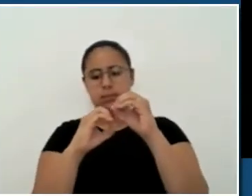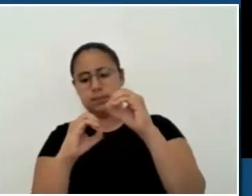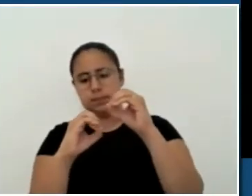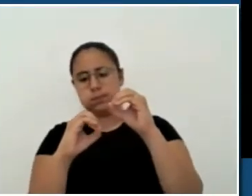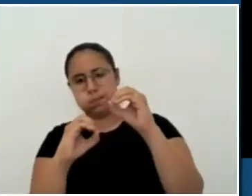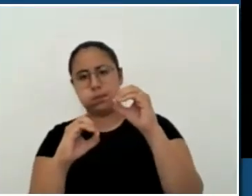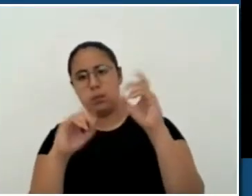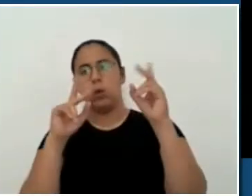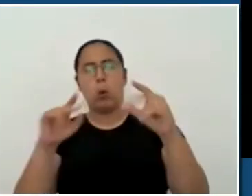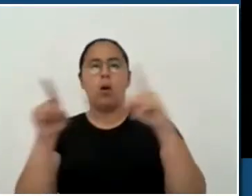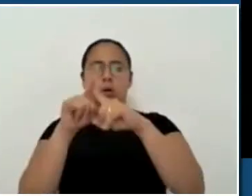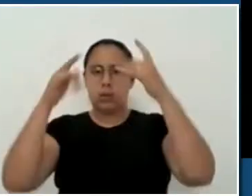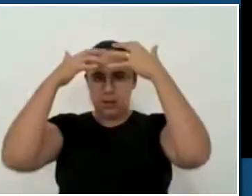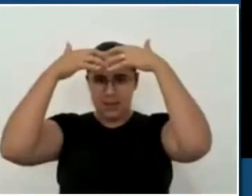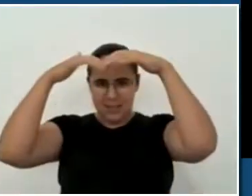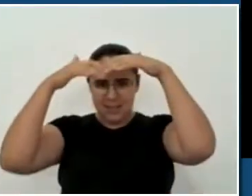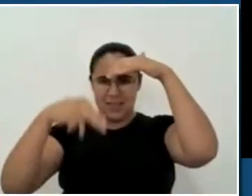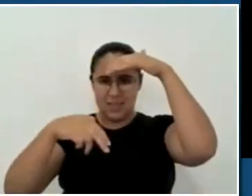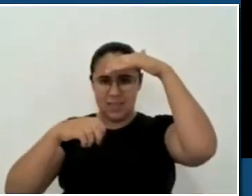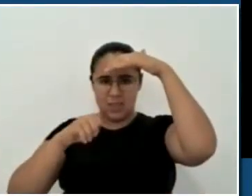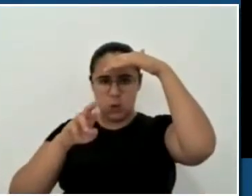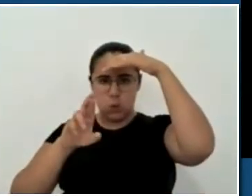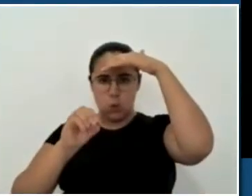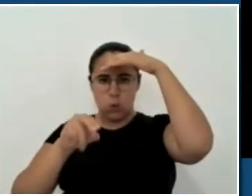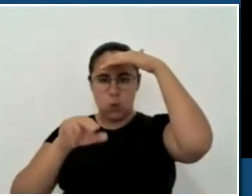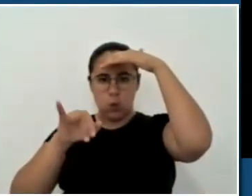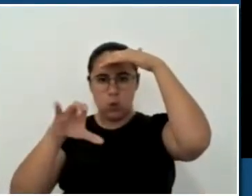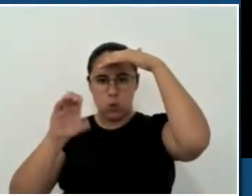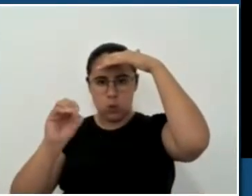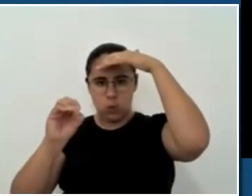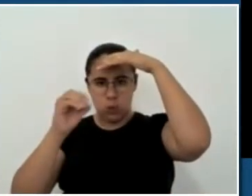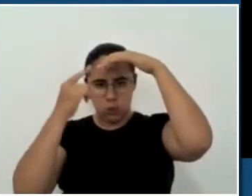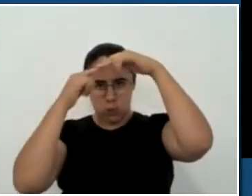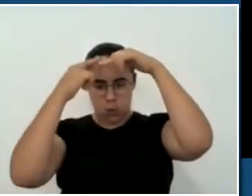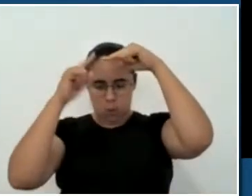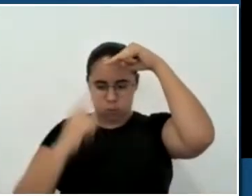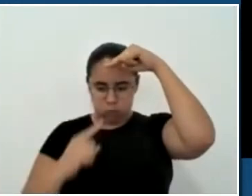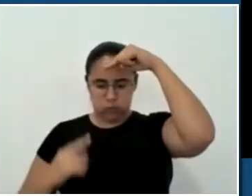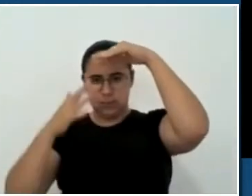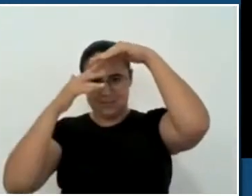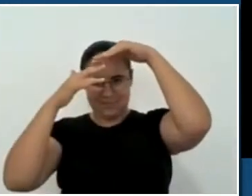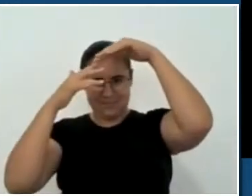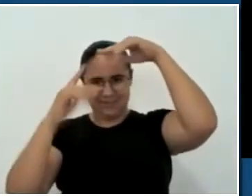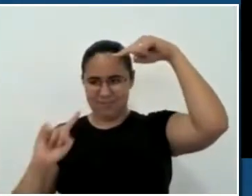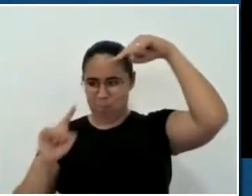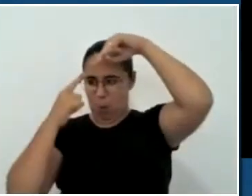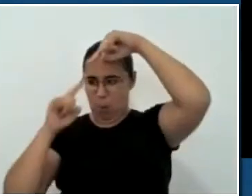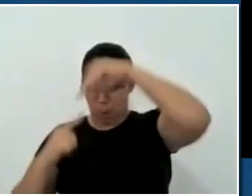prejuízo, e aí, de acordo com o neurônio afetado, vai dar esse ou aquele prejuízo.